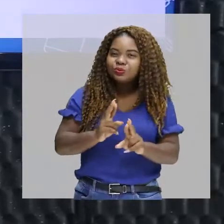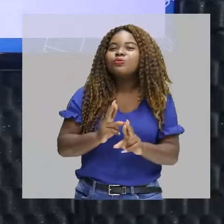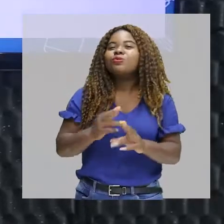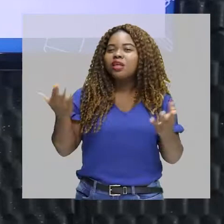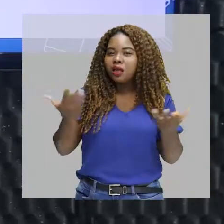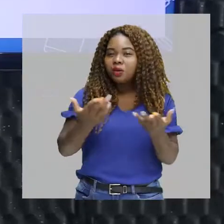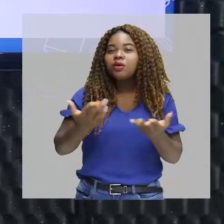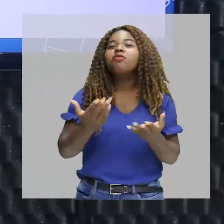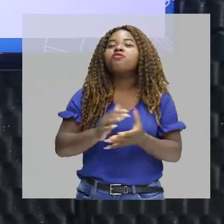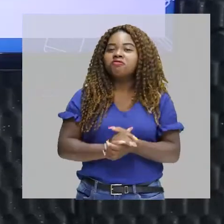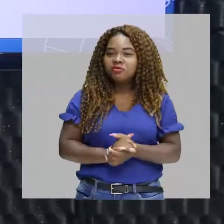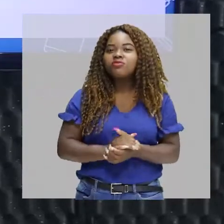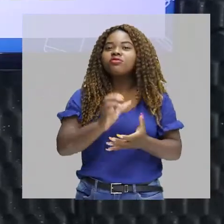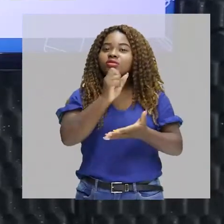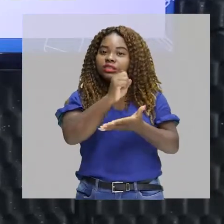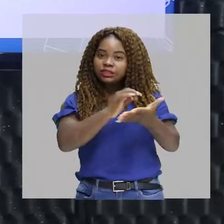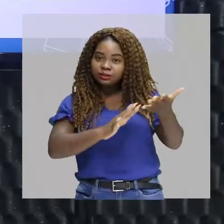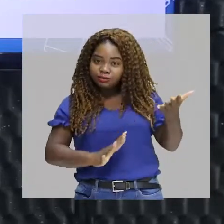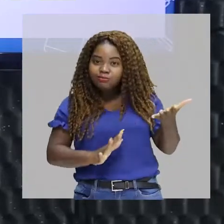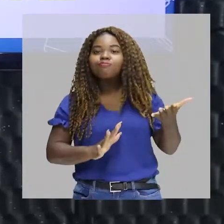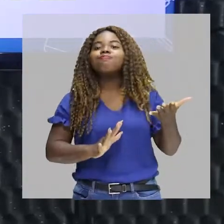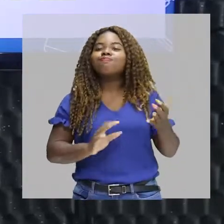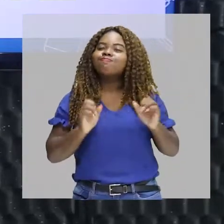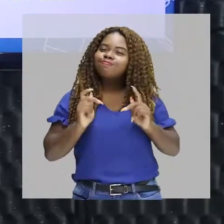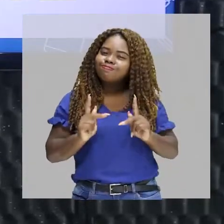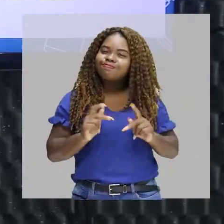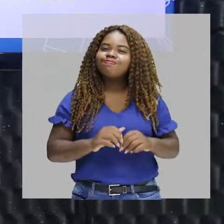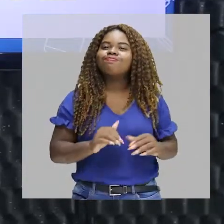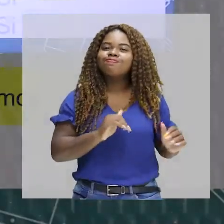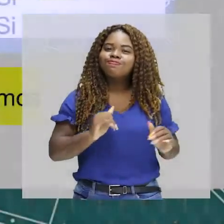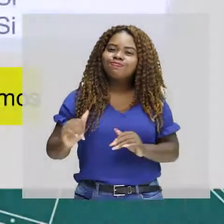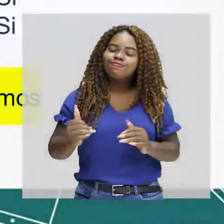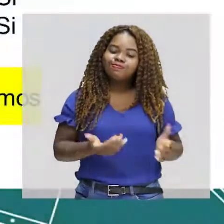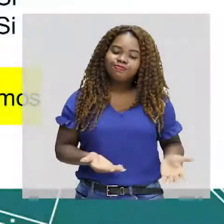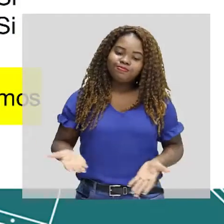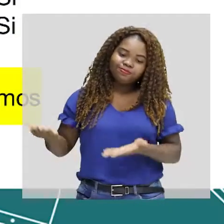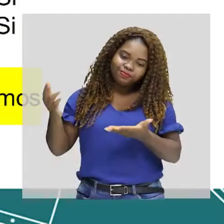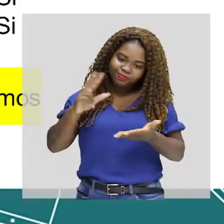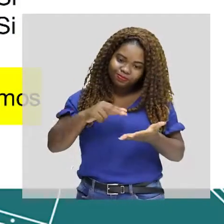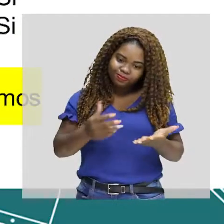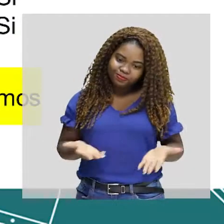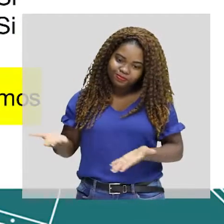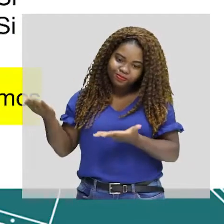agora resolver algumas questões. Vamos lá.